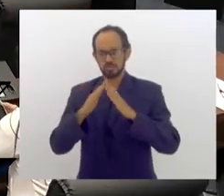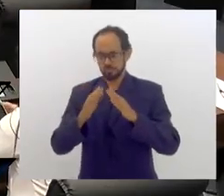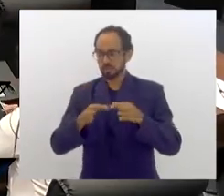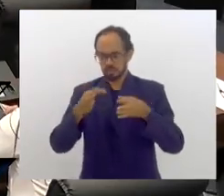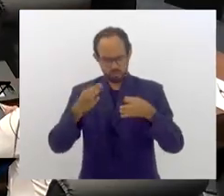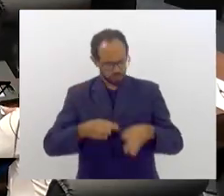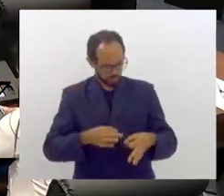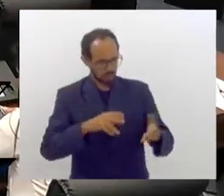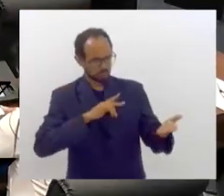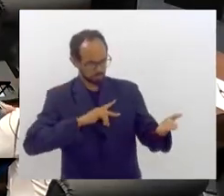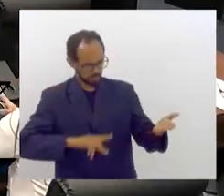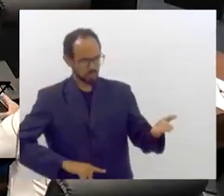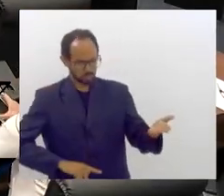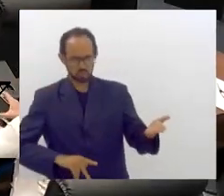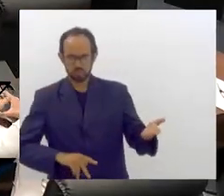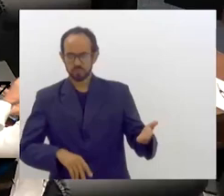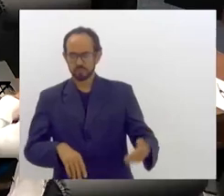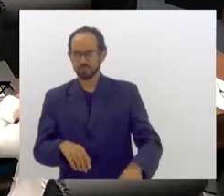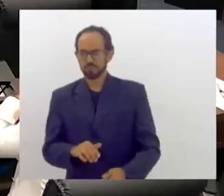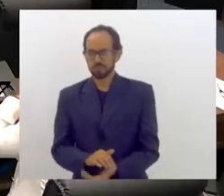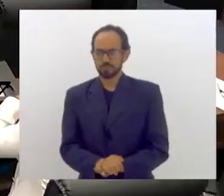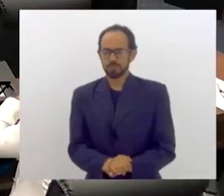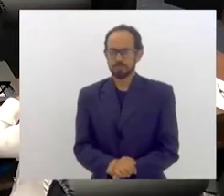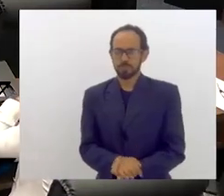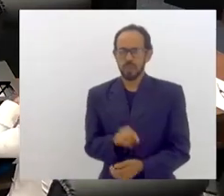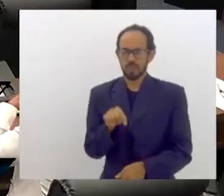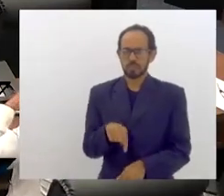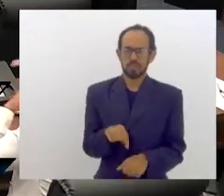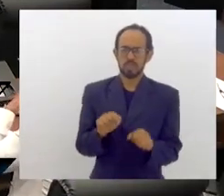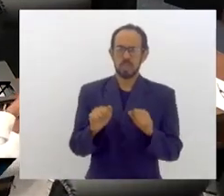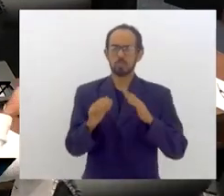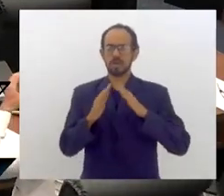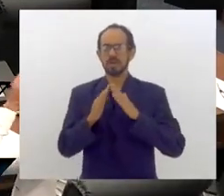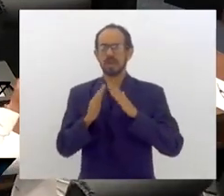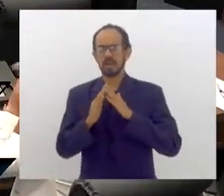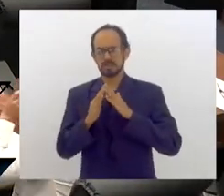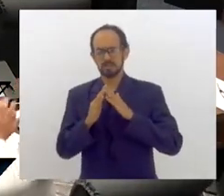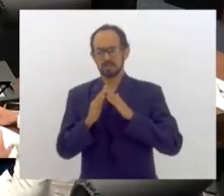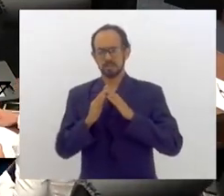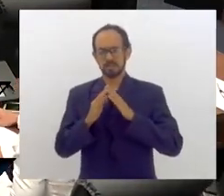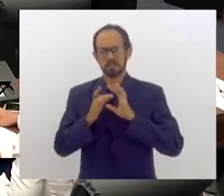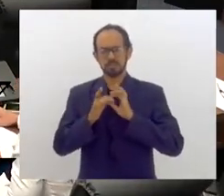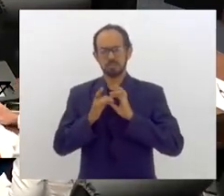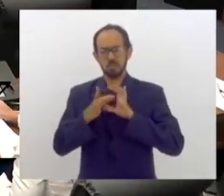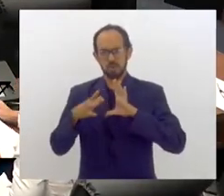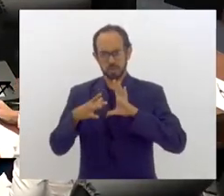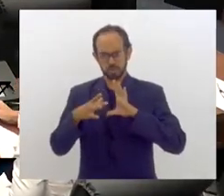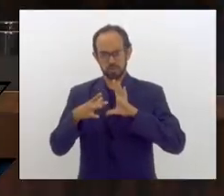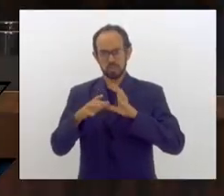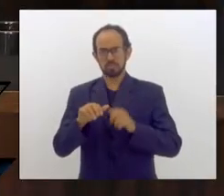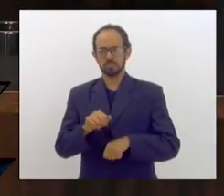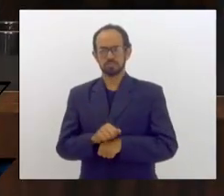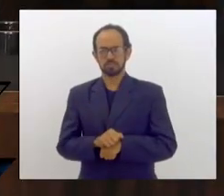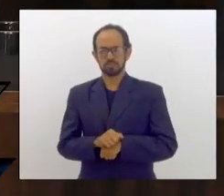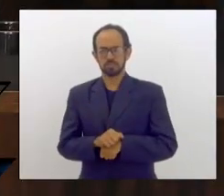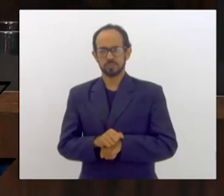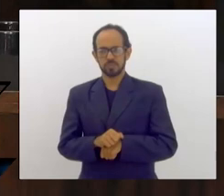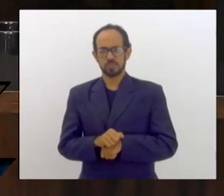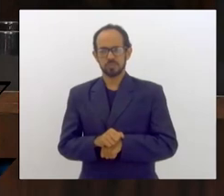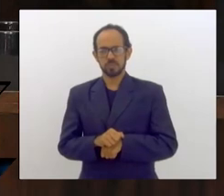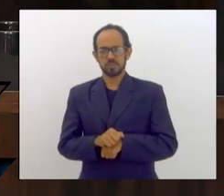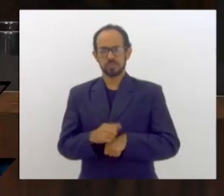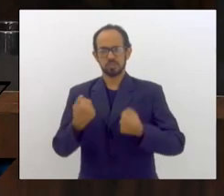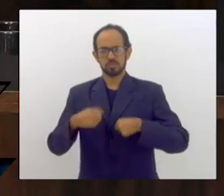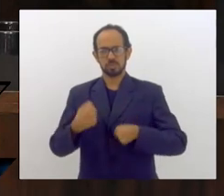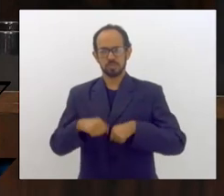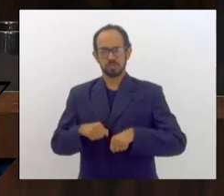presidente. Realmente, nós é uma casa aqui, né? Uma casa de democrática, né? E temos que